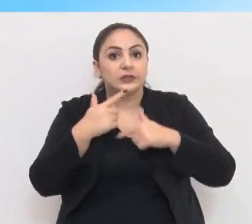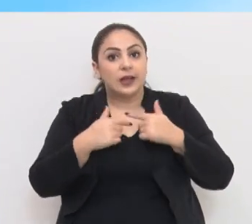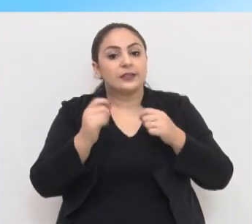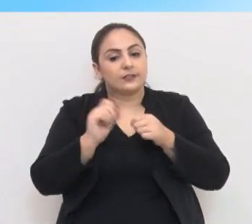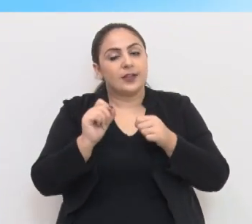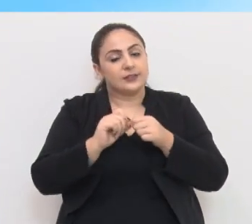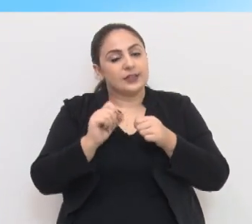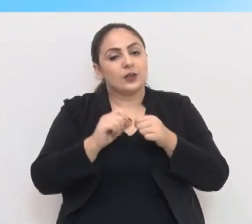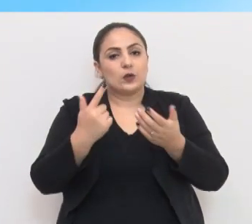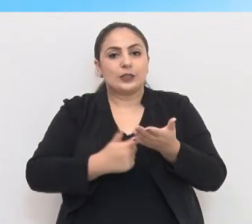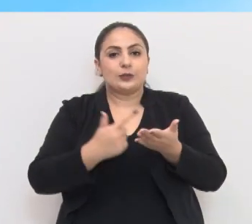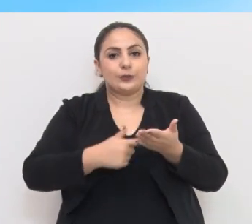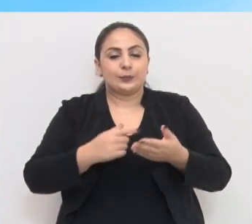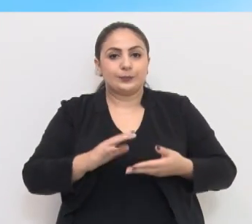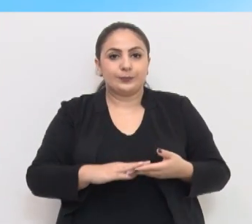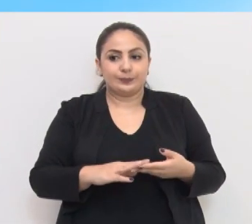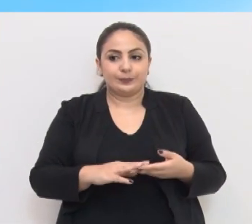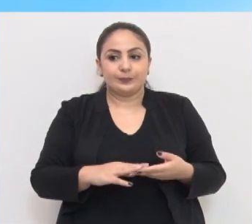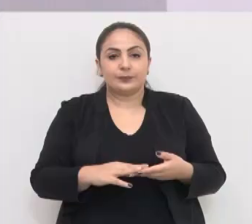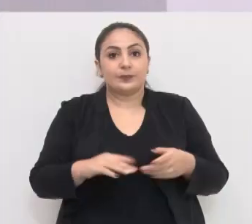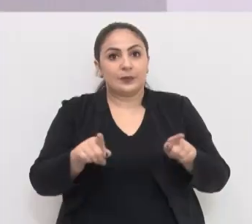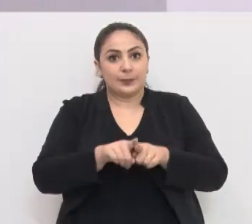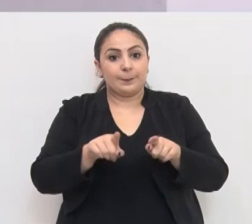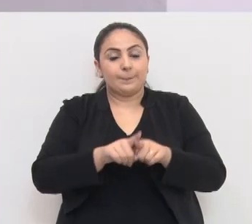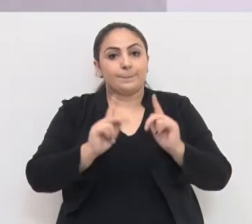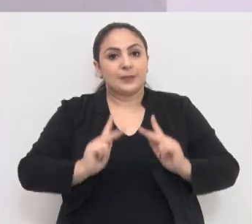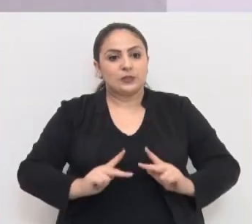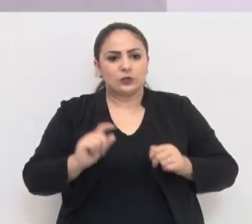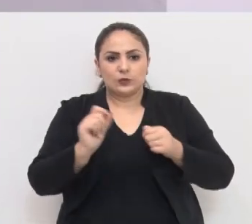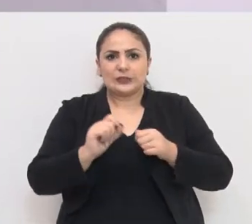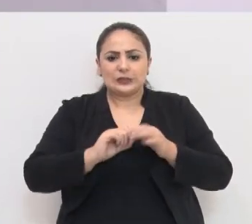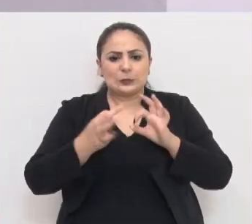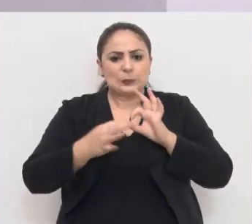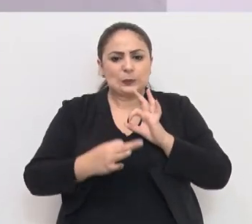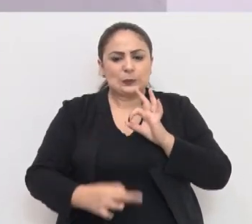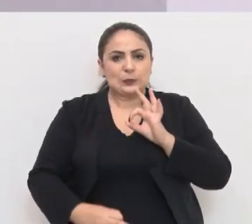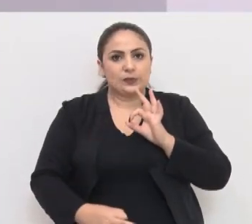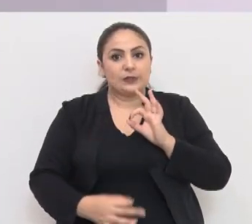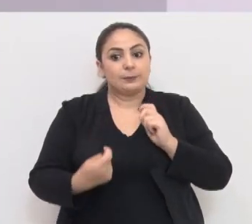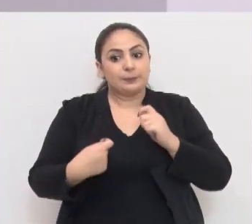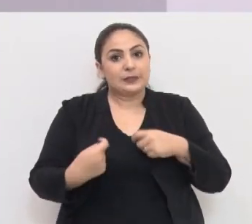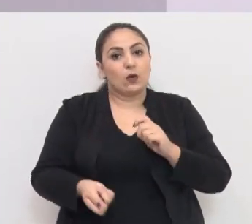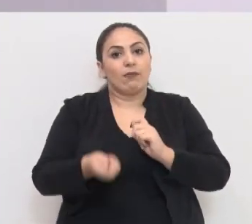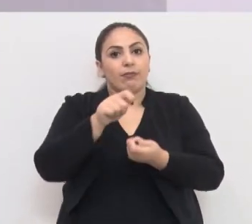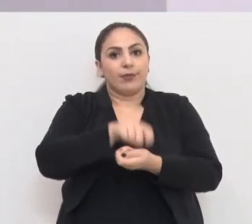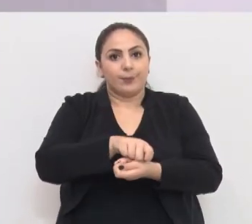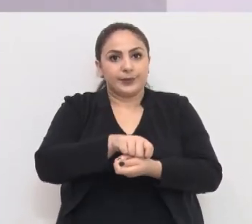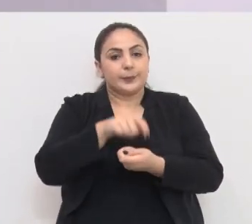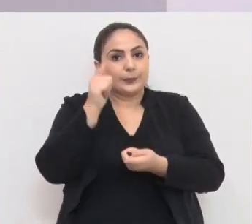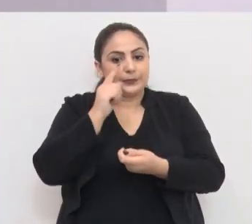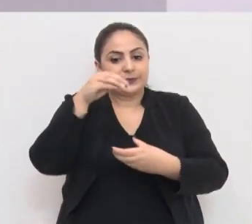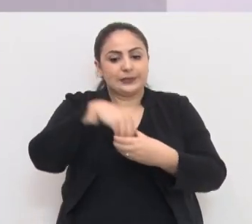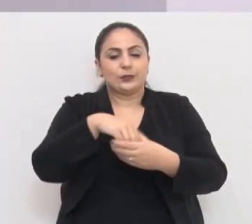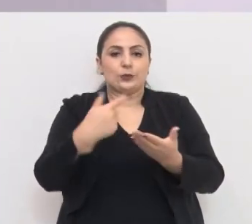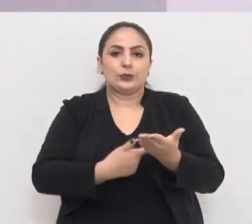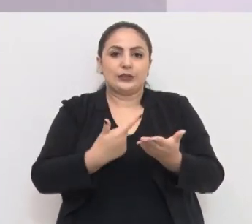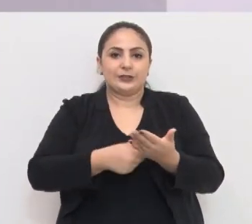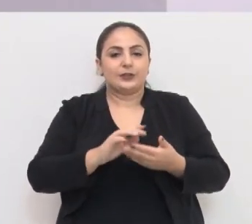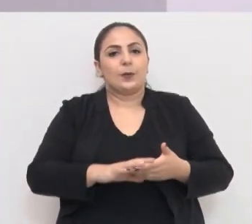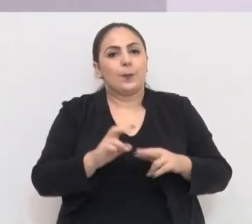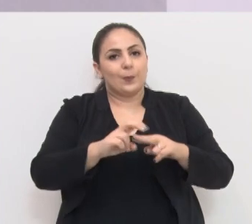vontade de fazer o livro. Até teve gente que fez uma história grande e teve que readaptar para caber no